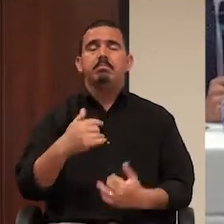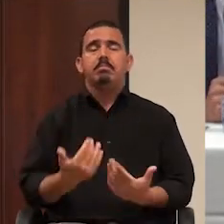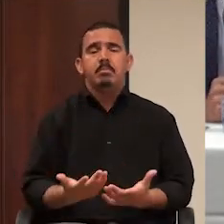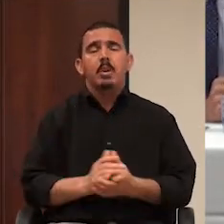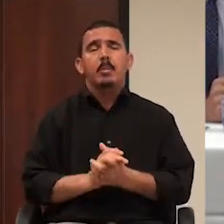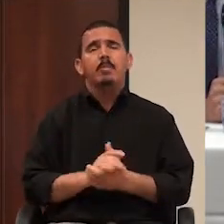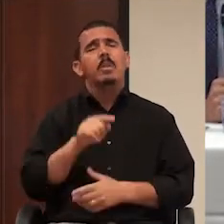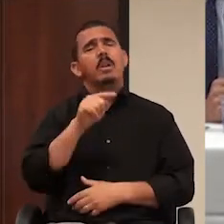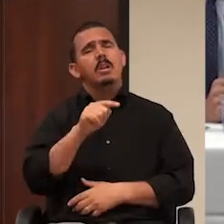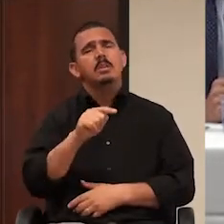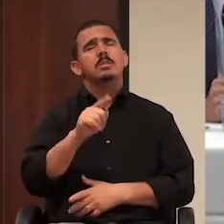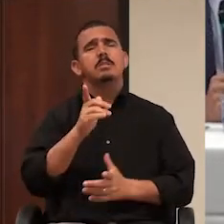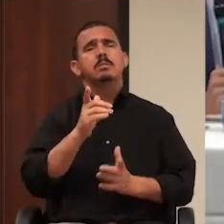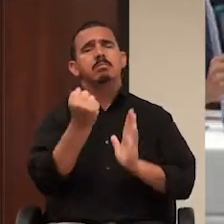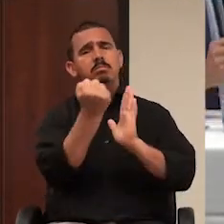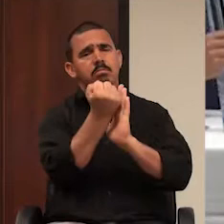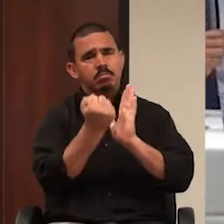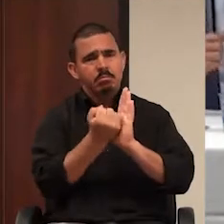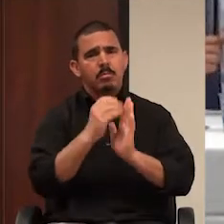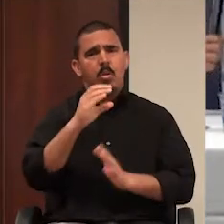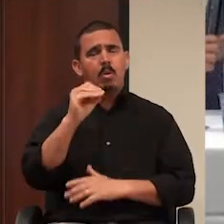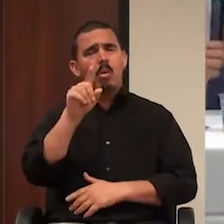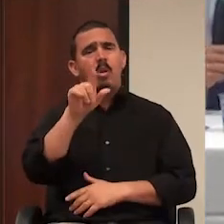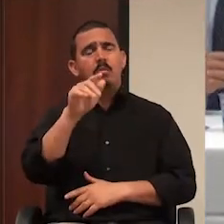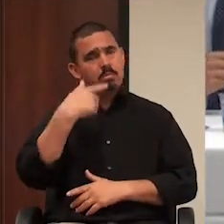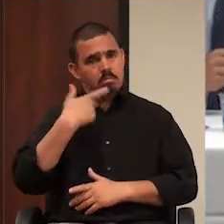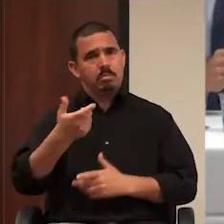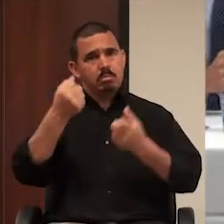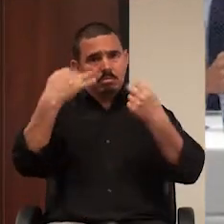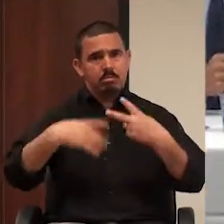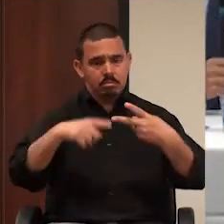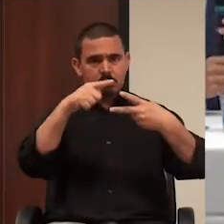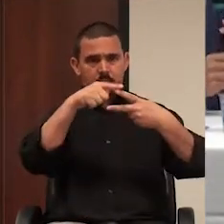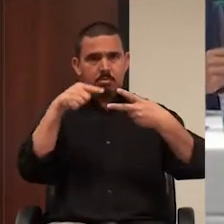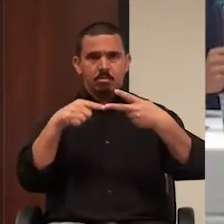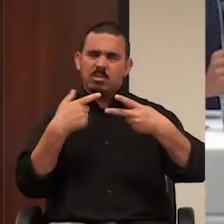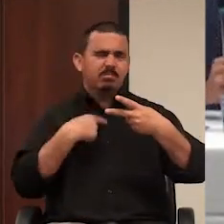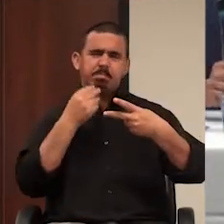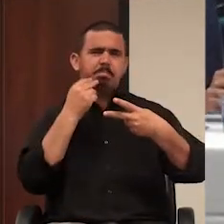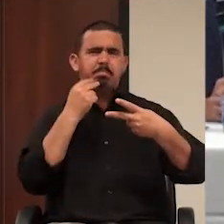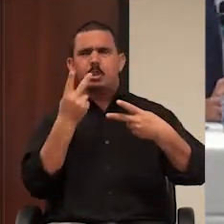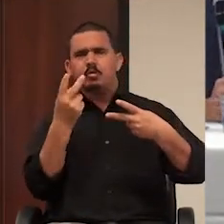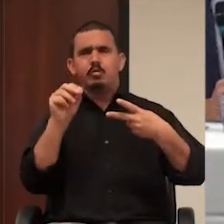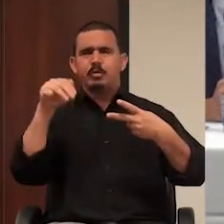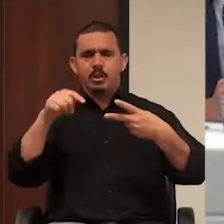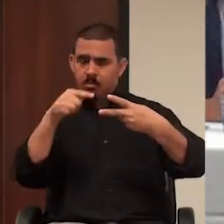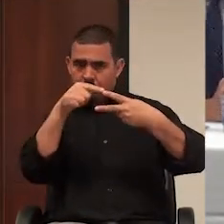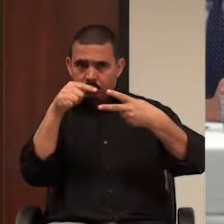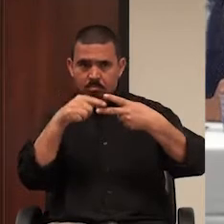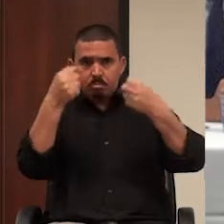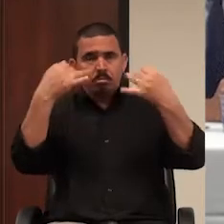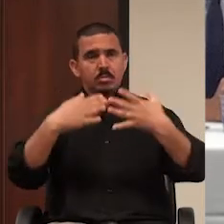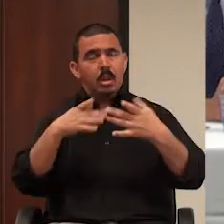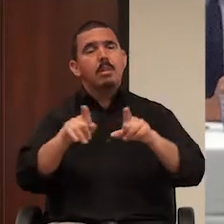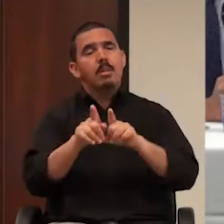O código de... Então eu dividi a minha exposição em duas partes, né? Não vou gastar mais que 20 minutos para isso, para a gente poder discutir